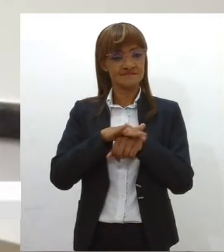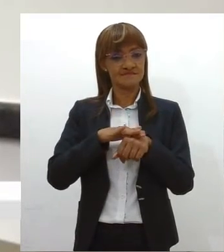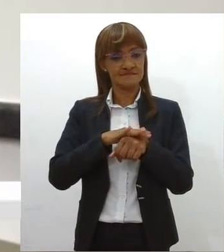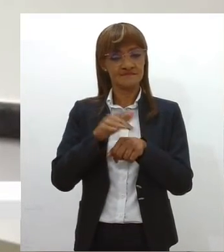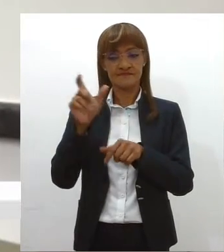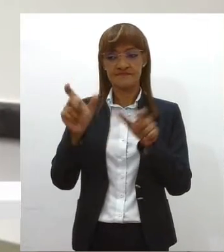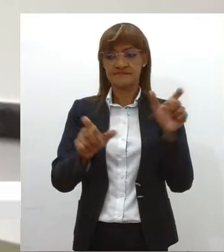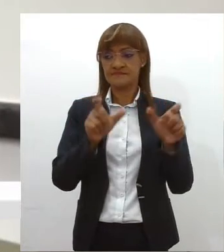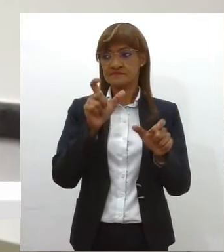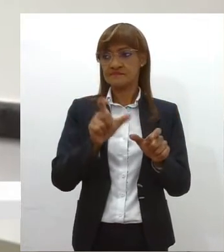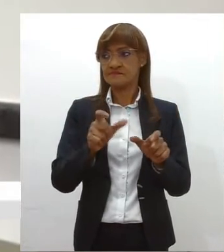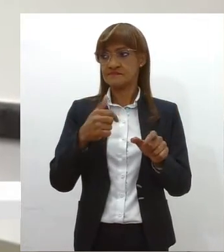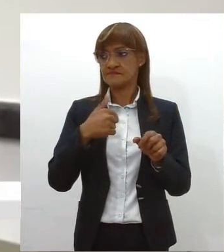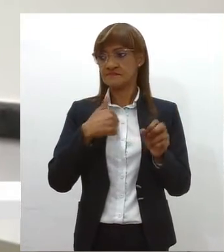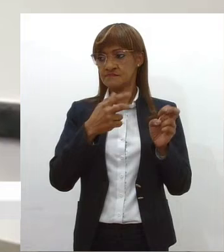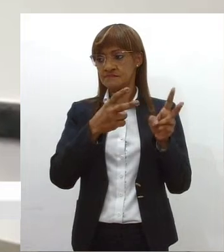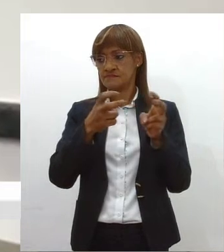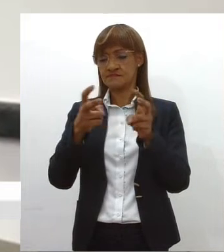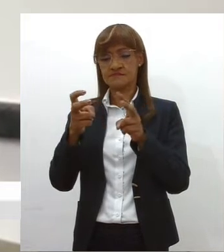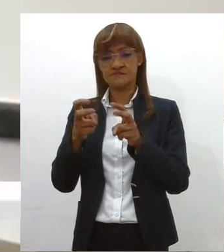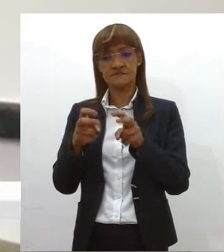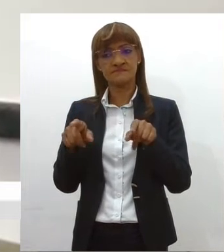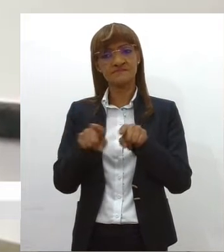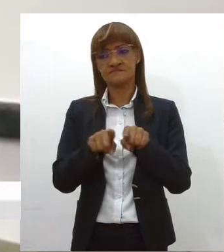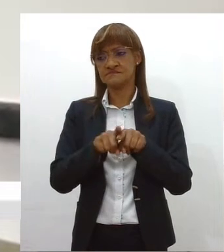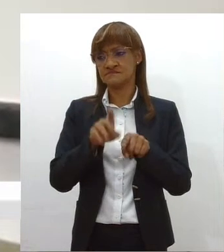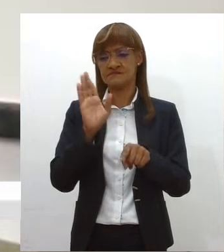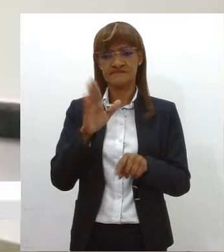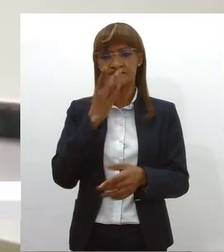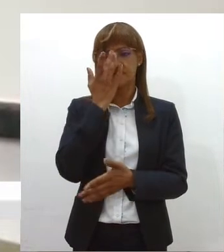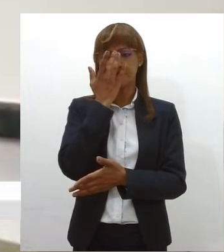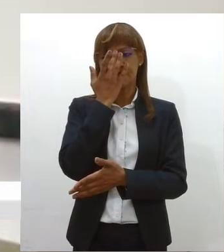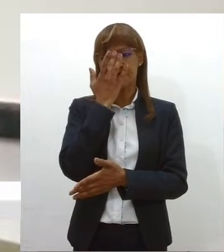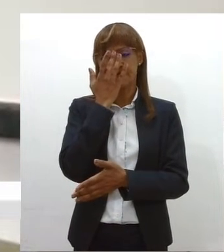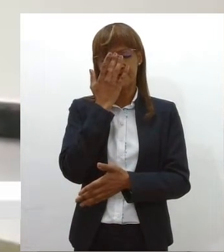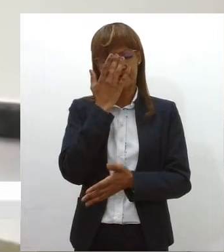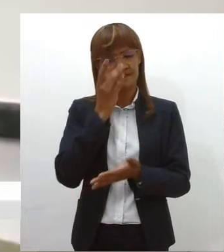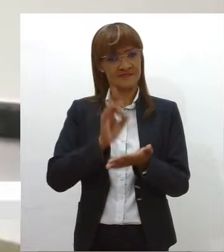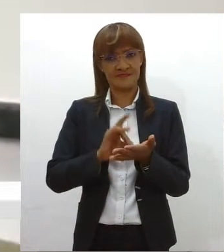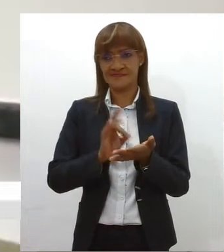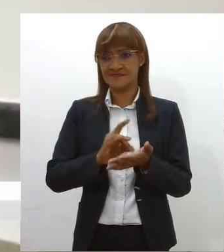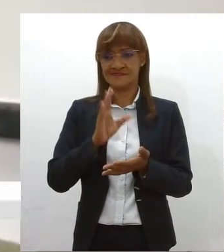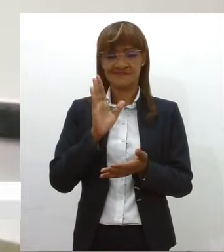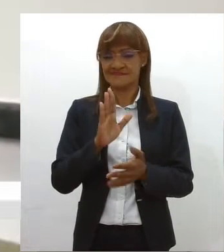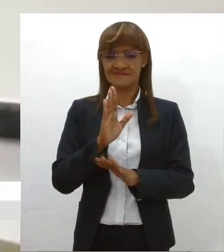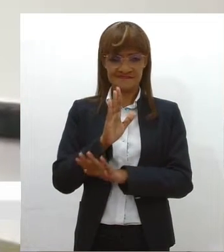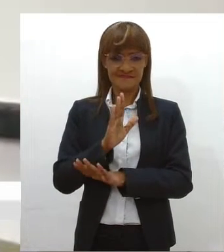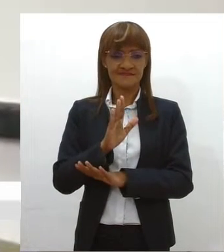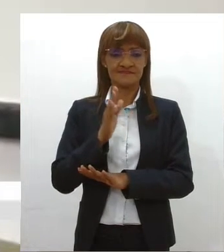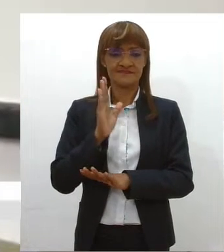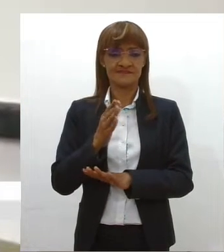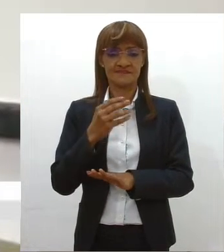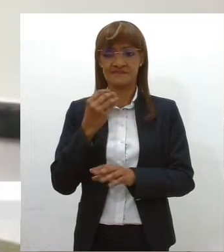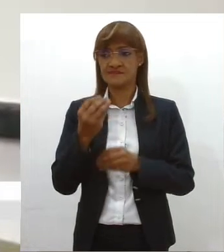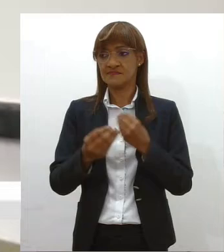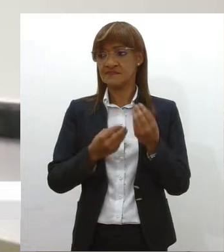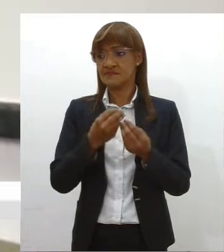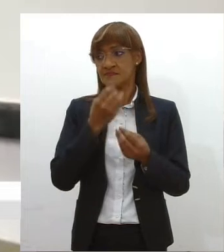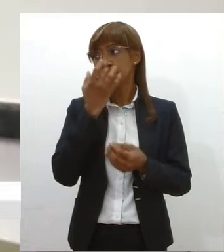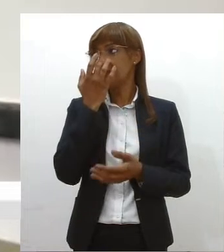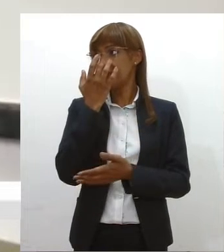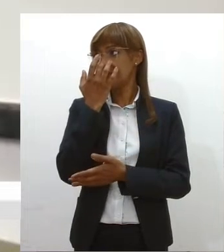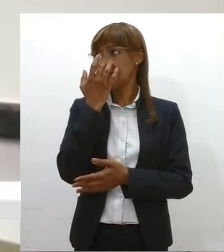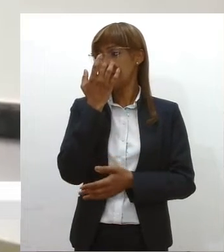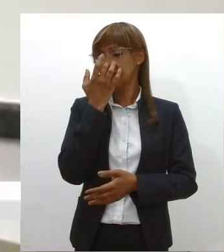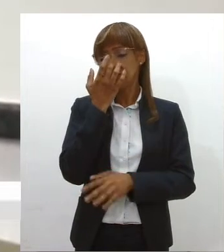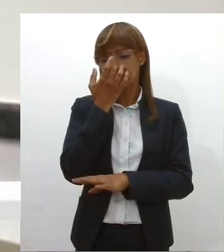fui percebendo que muitas delas não anotavam o ciclo menstrual. Então, não sabiam quando é que era o período fértil. Vieram pessoas